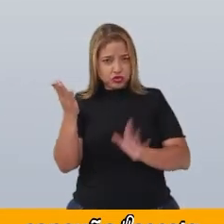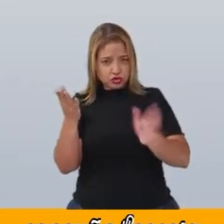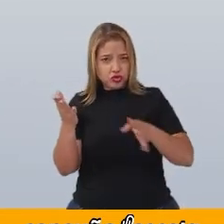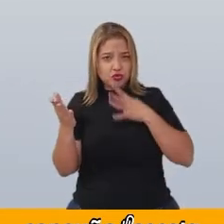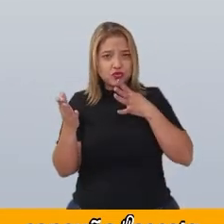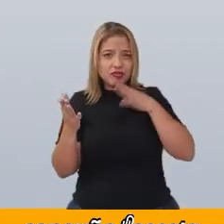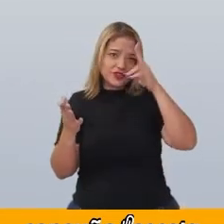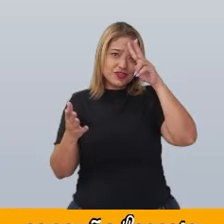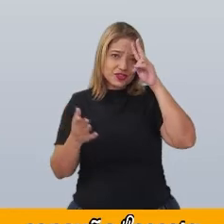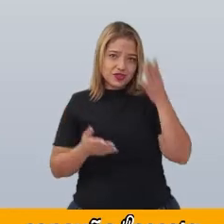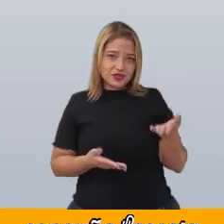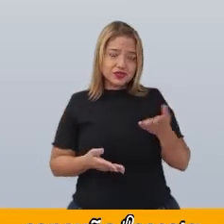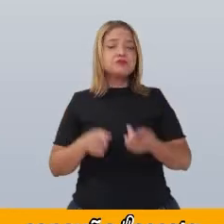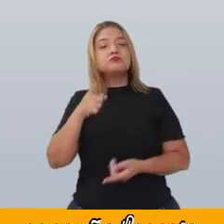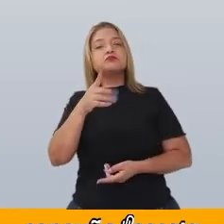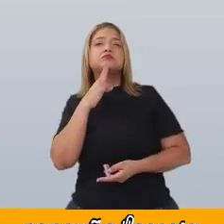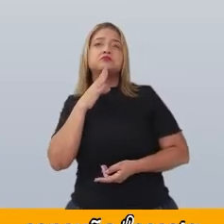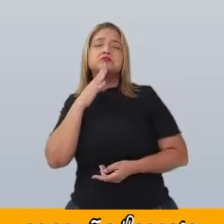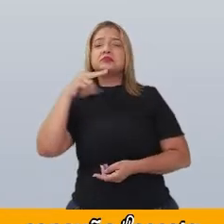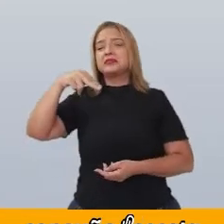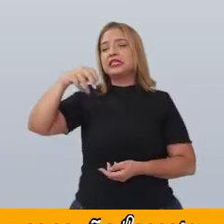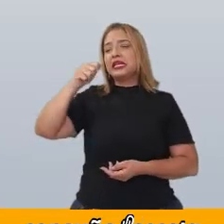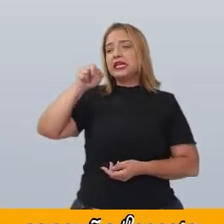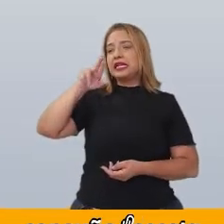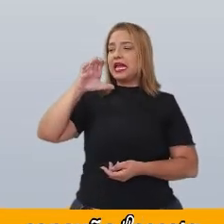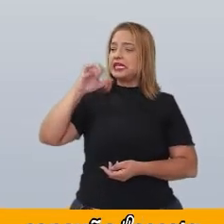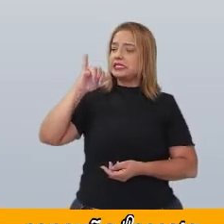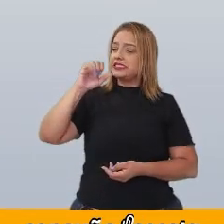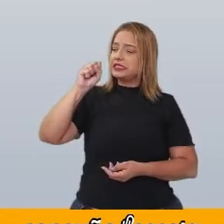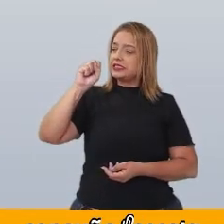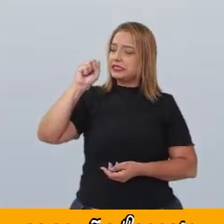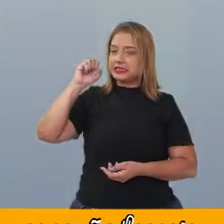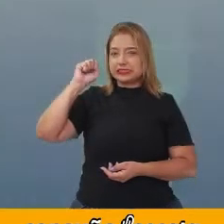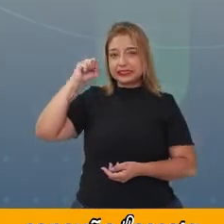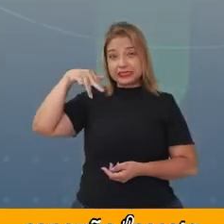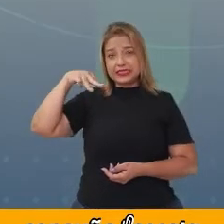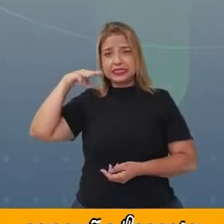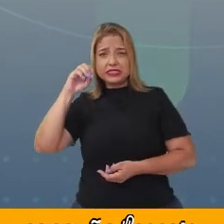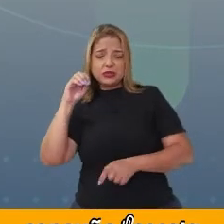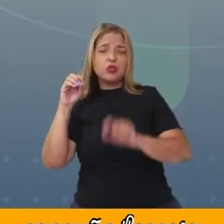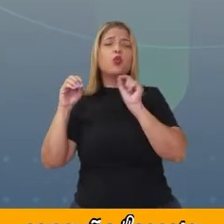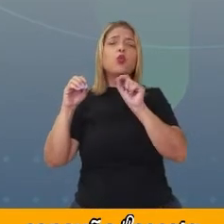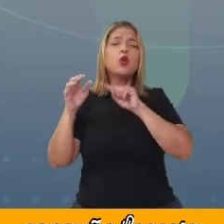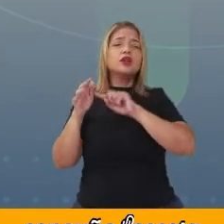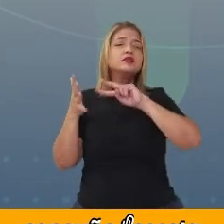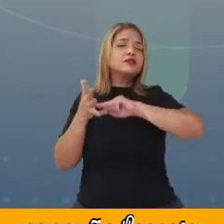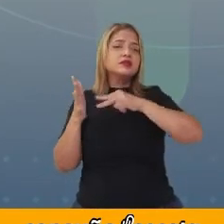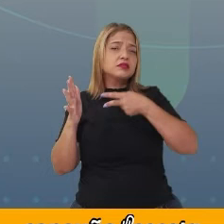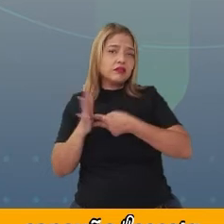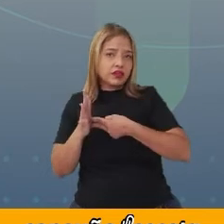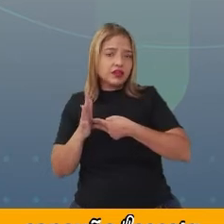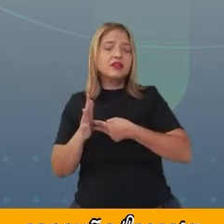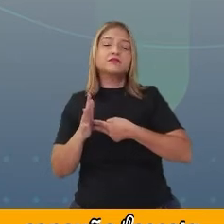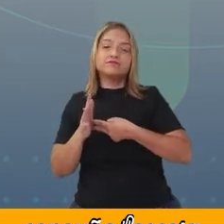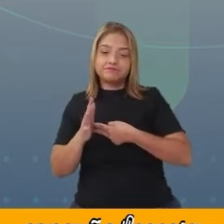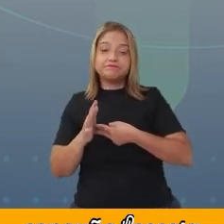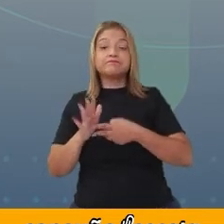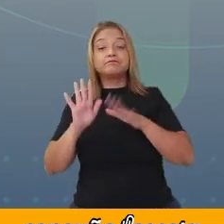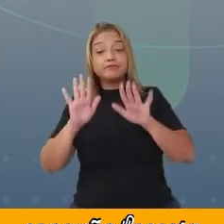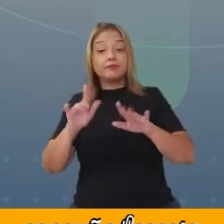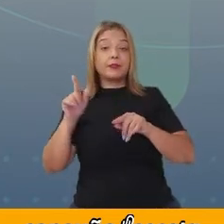conhece expressões como narcisismo ou narcisista? Sabe o que elas significam? Bem,